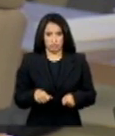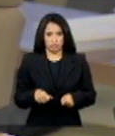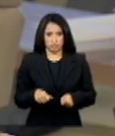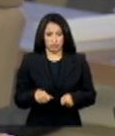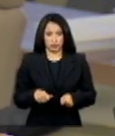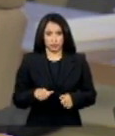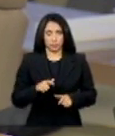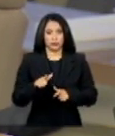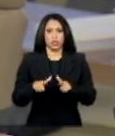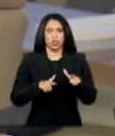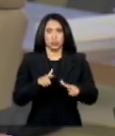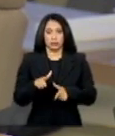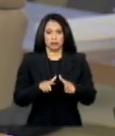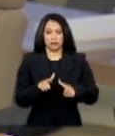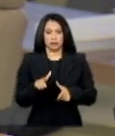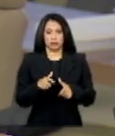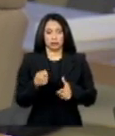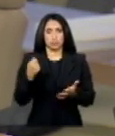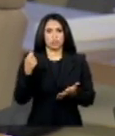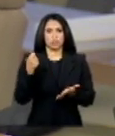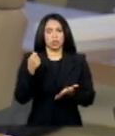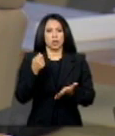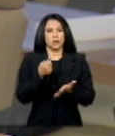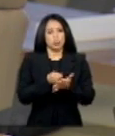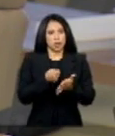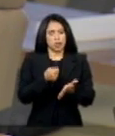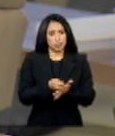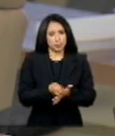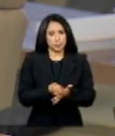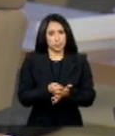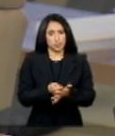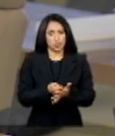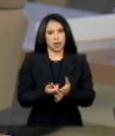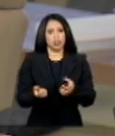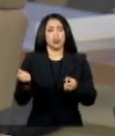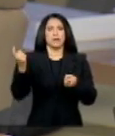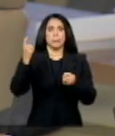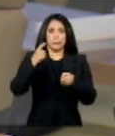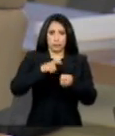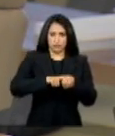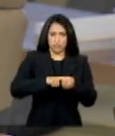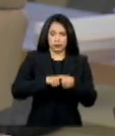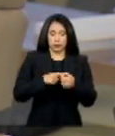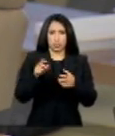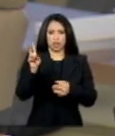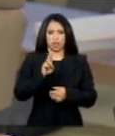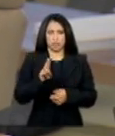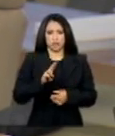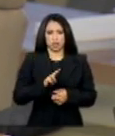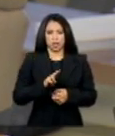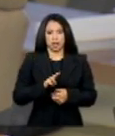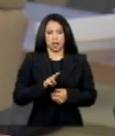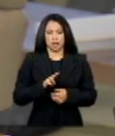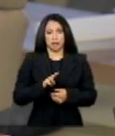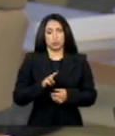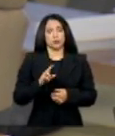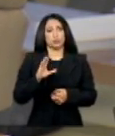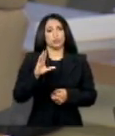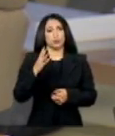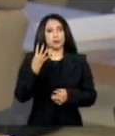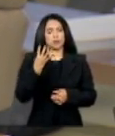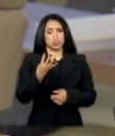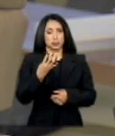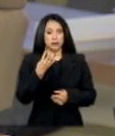cobrável a religação a resolução 418 2010 creio que esta